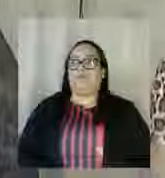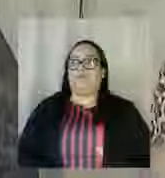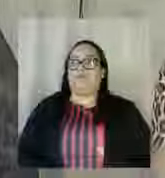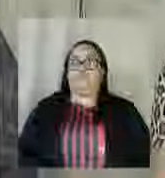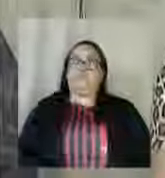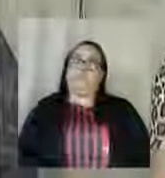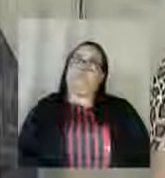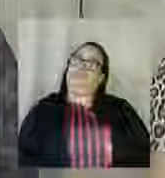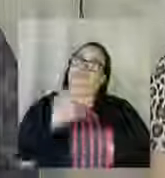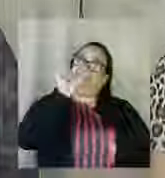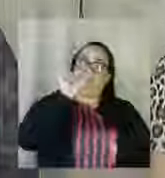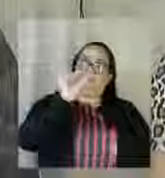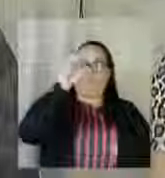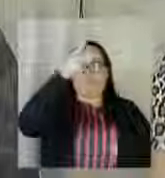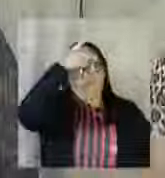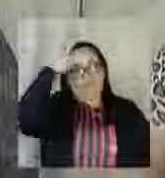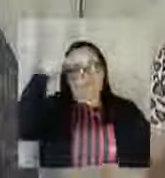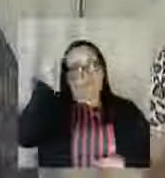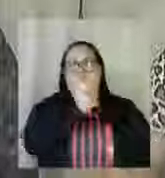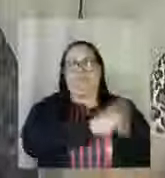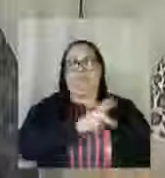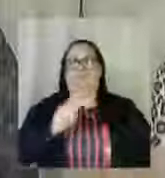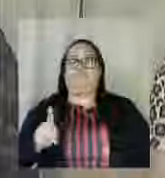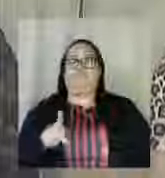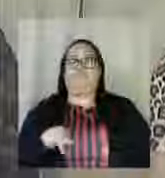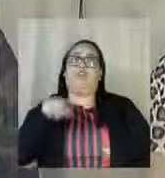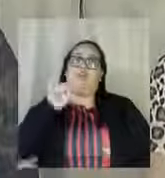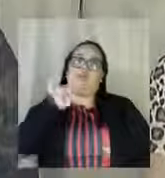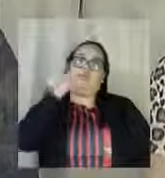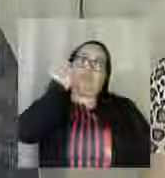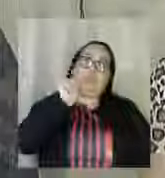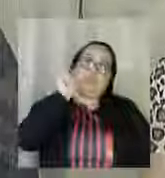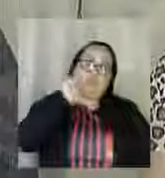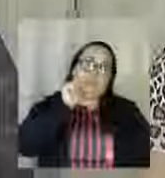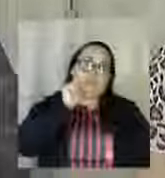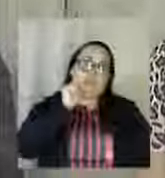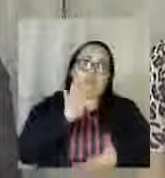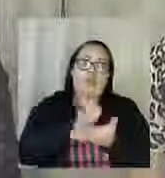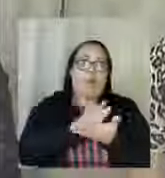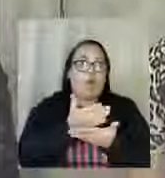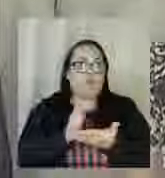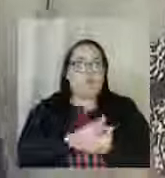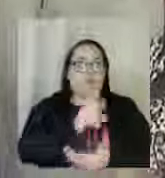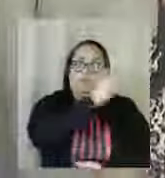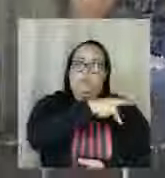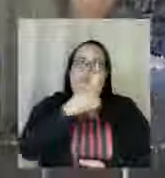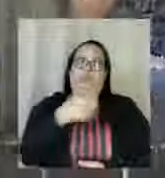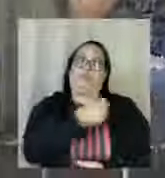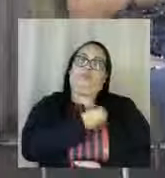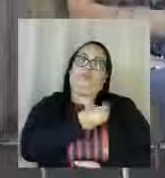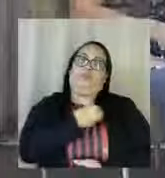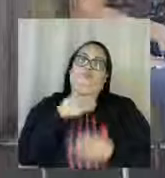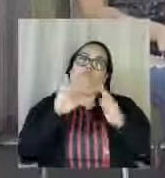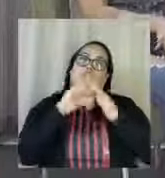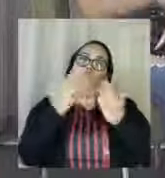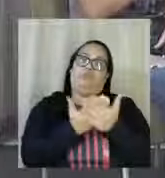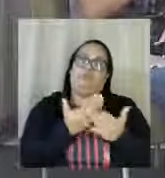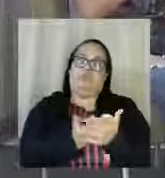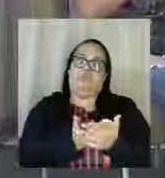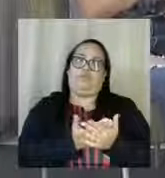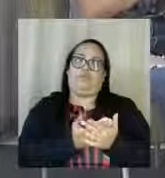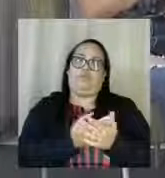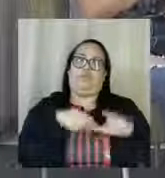São poucos professores. E você, Alessandra, algum professor durante a tua vida escolar, professor regular,